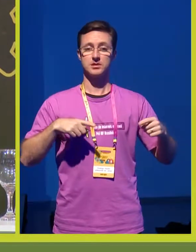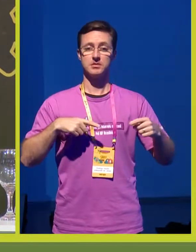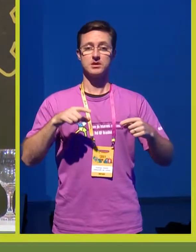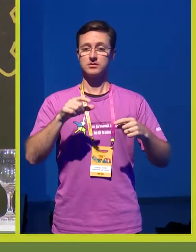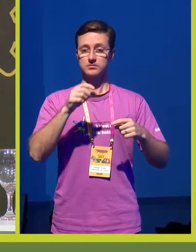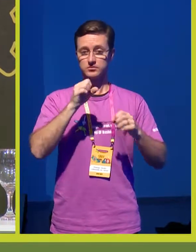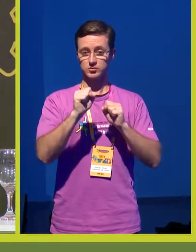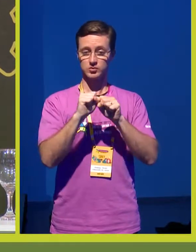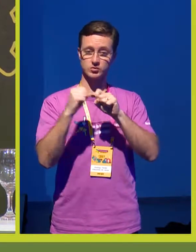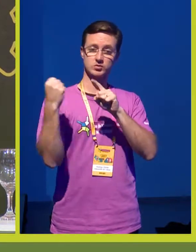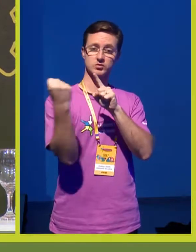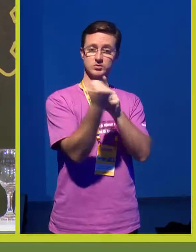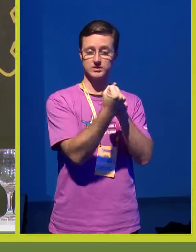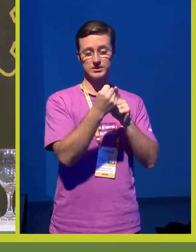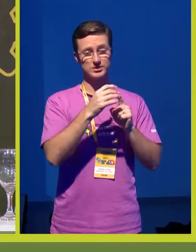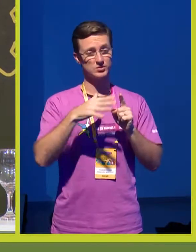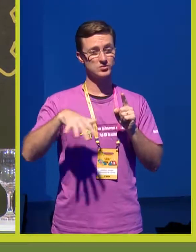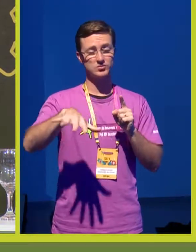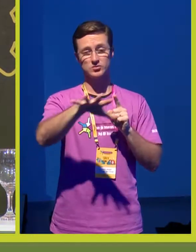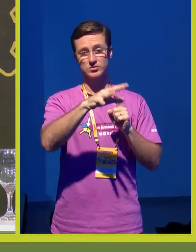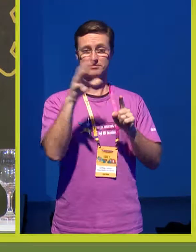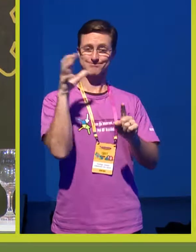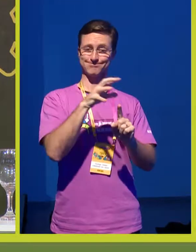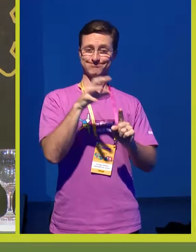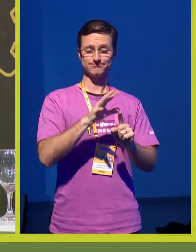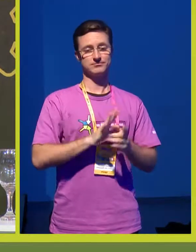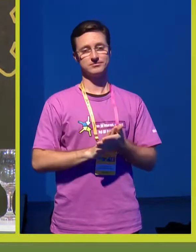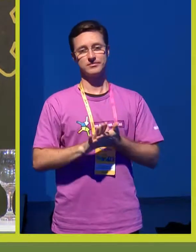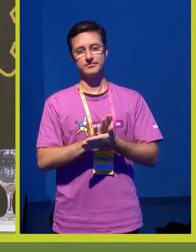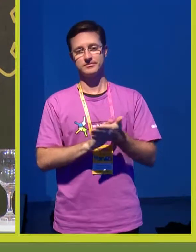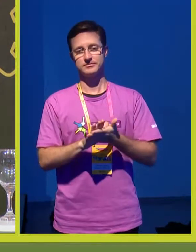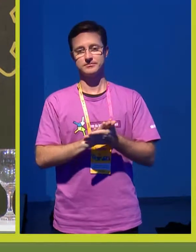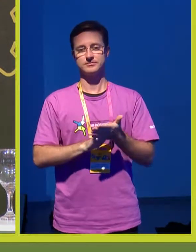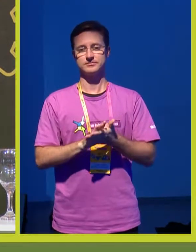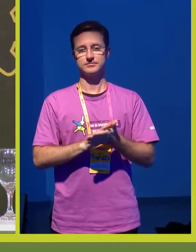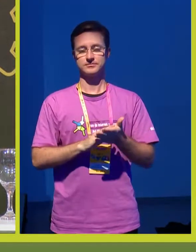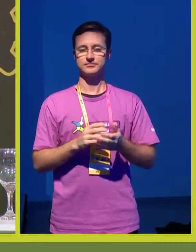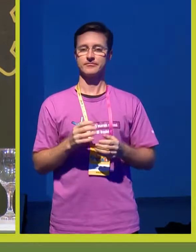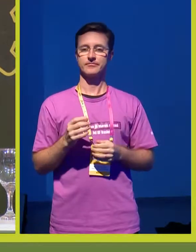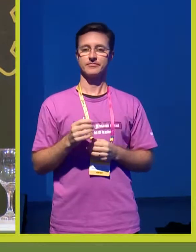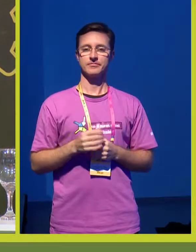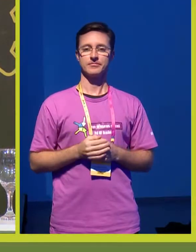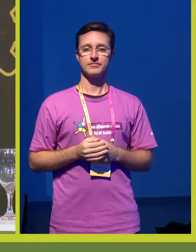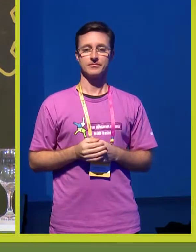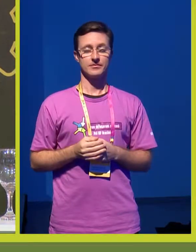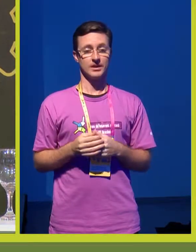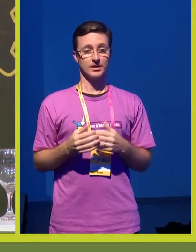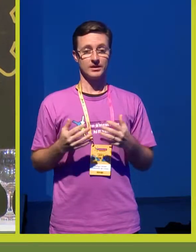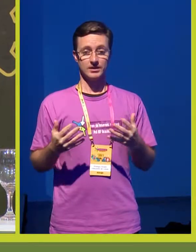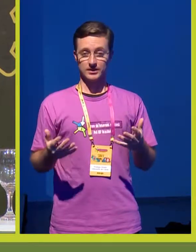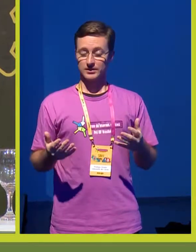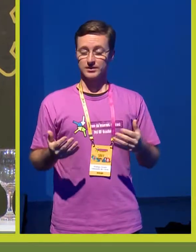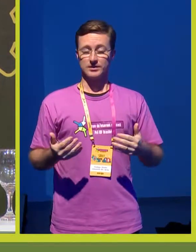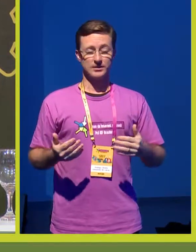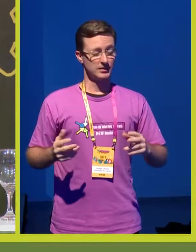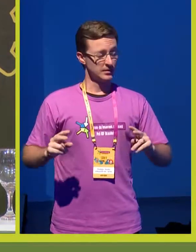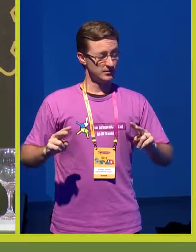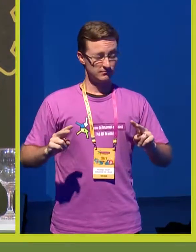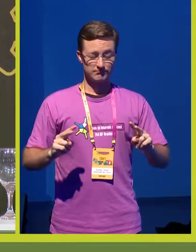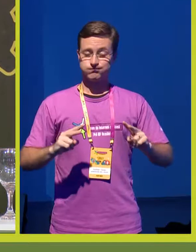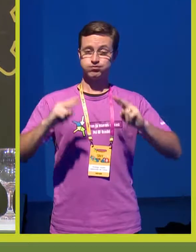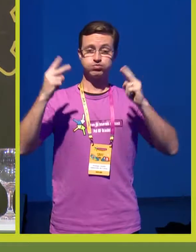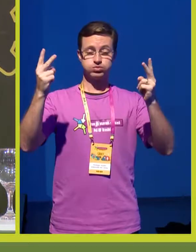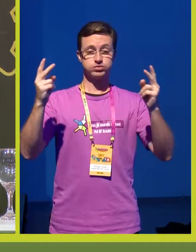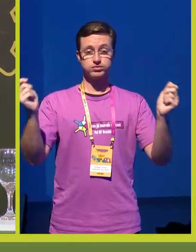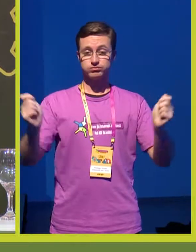para que a utilização desses sistemas não se dê de forma abusiva e em desrespeito a garantias fundamentais. E isso ainda se agrava mais com a